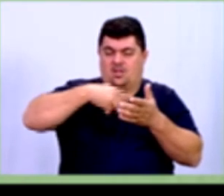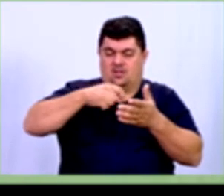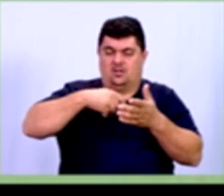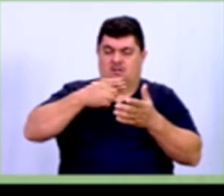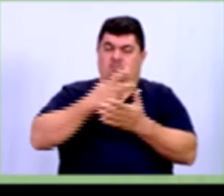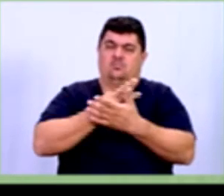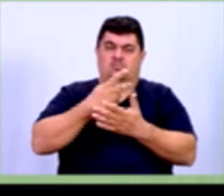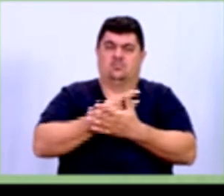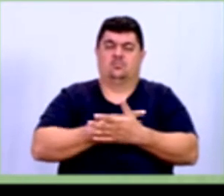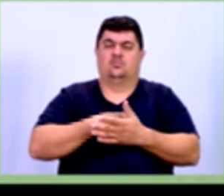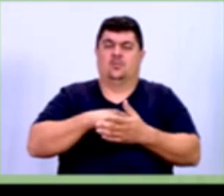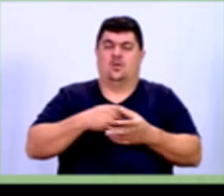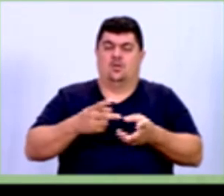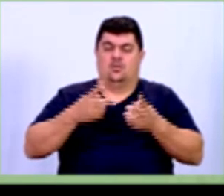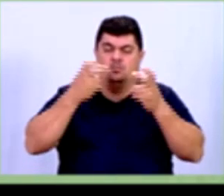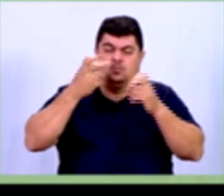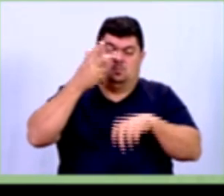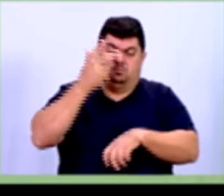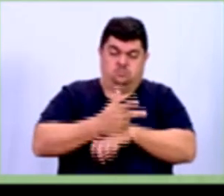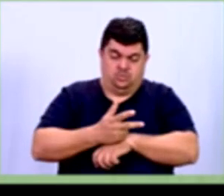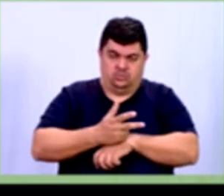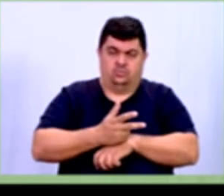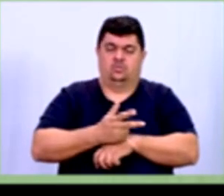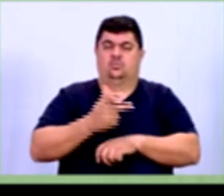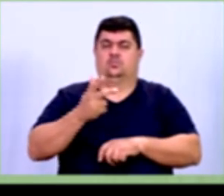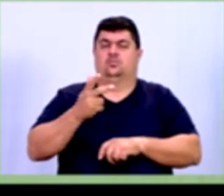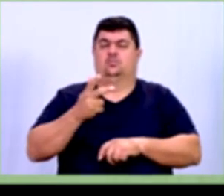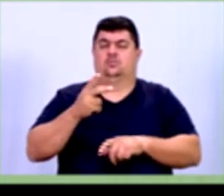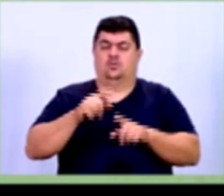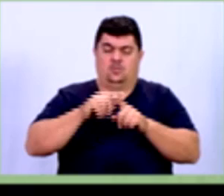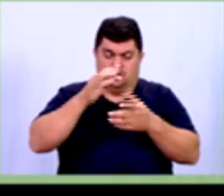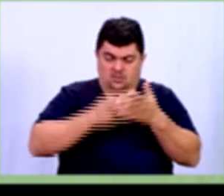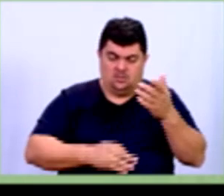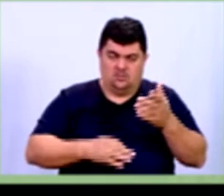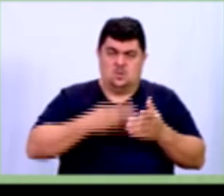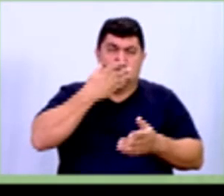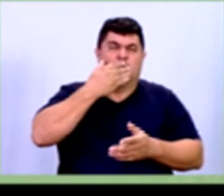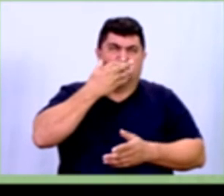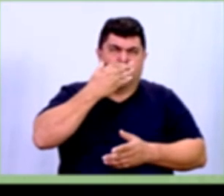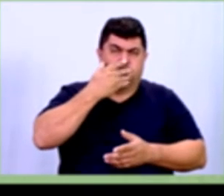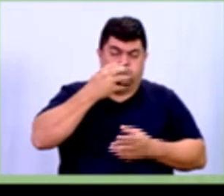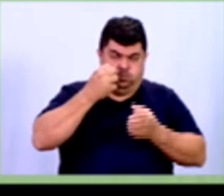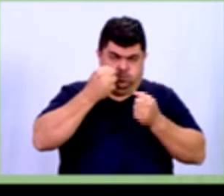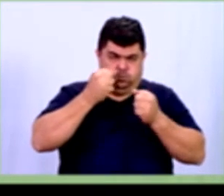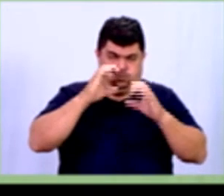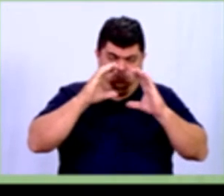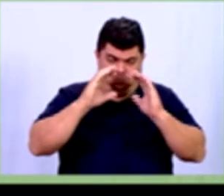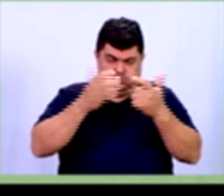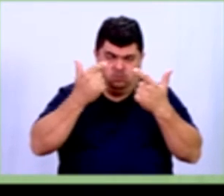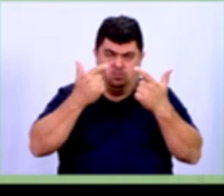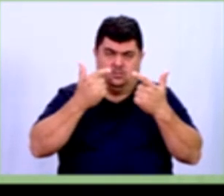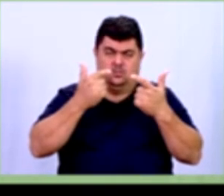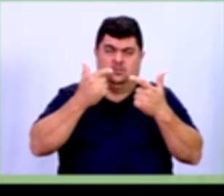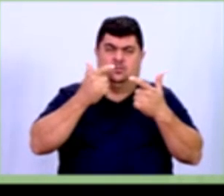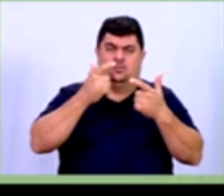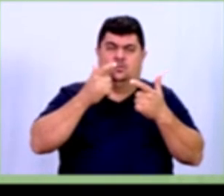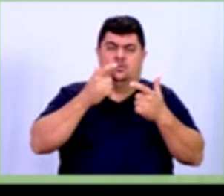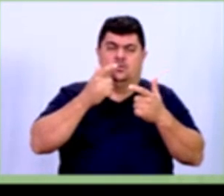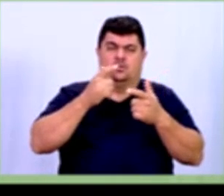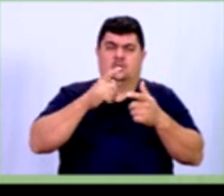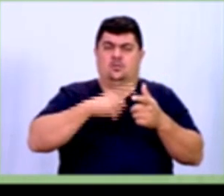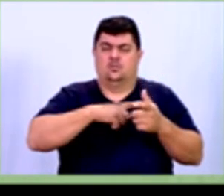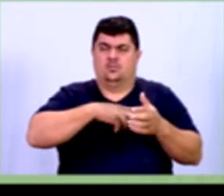harmonizar imagens e textos, evitar cores claras nos textos de fundos